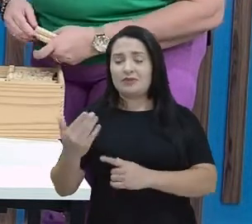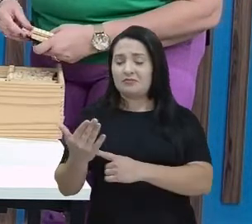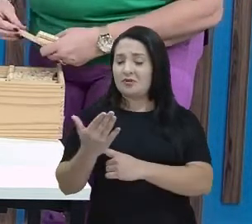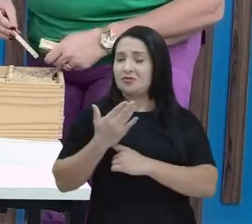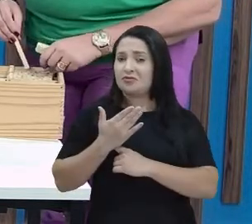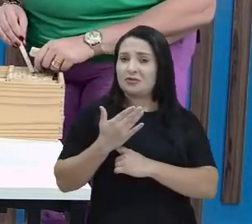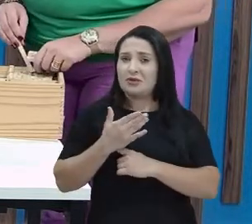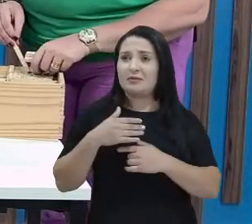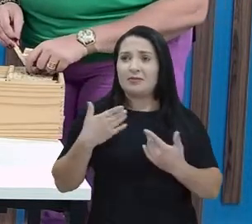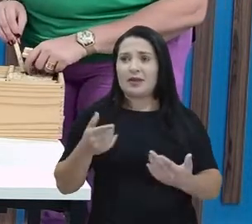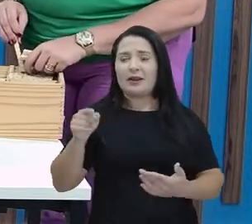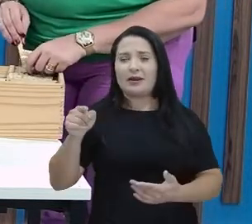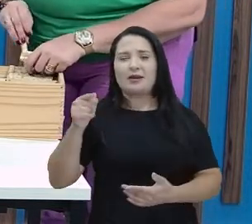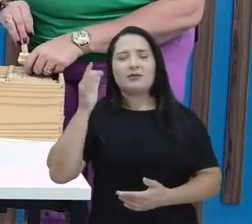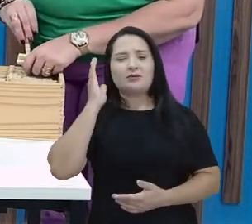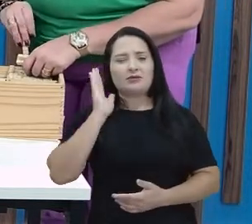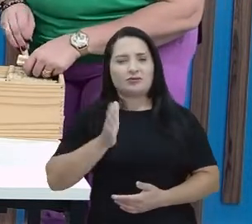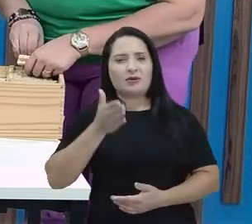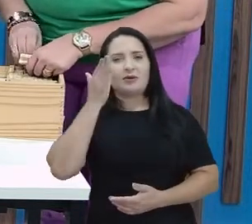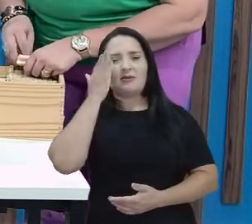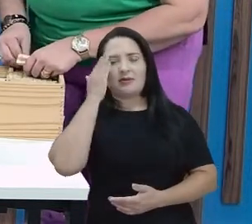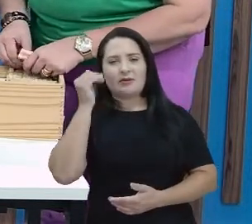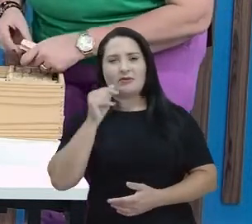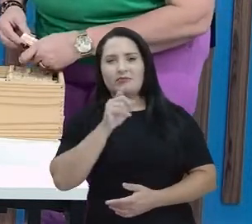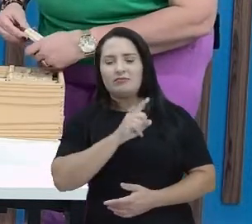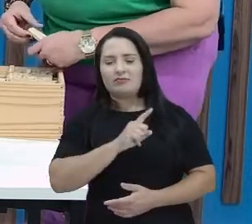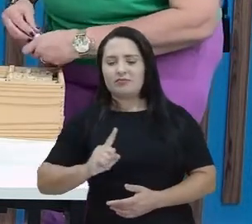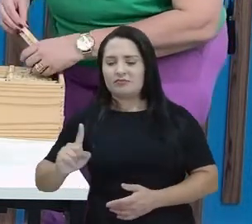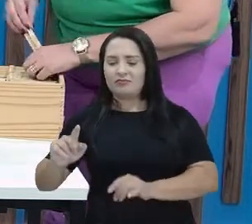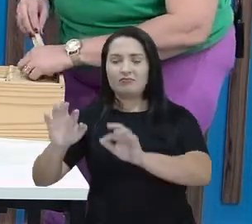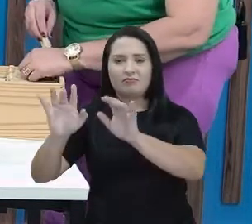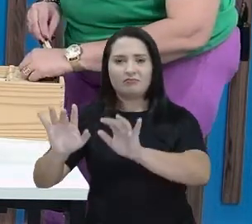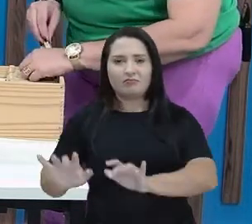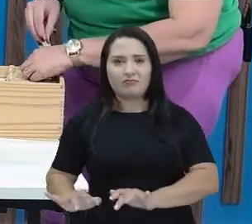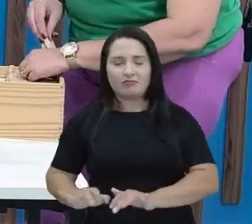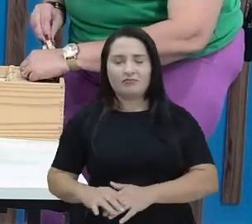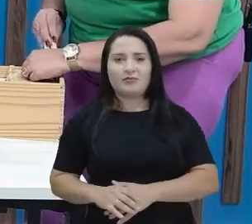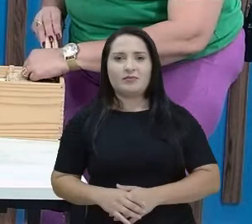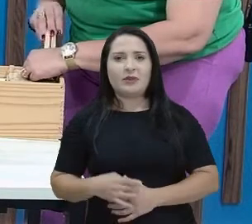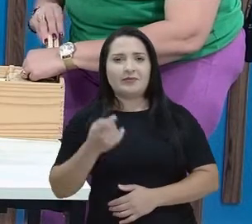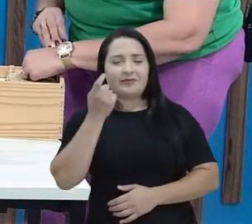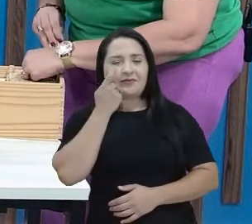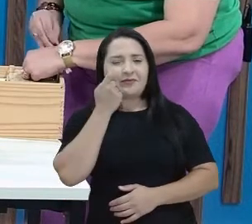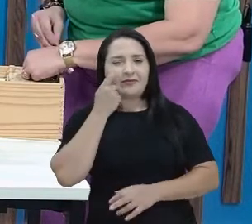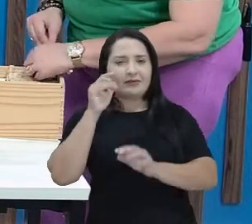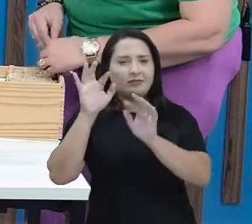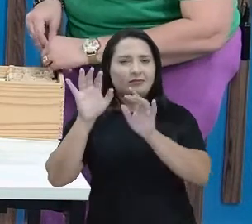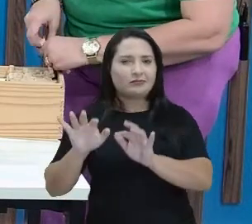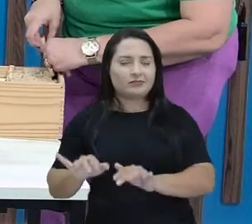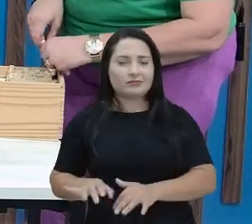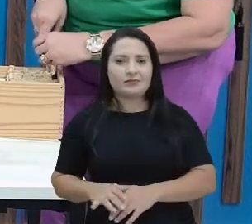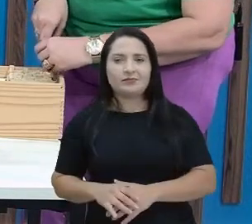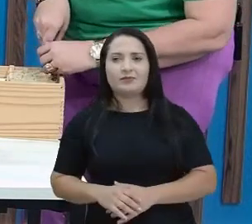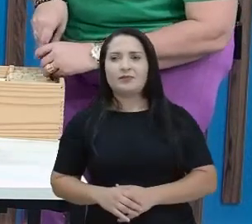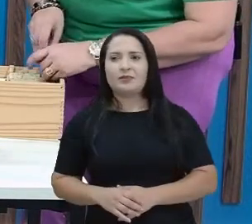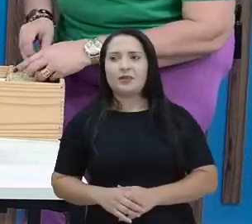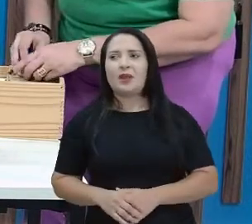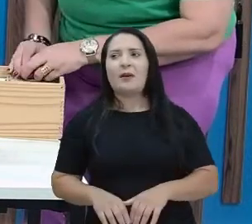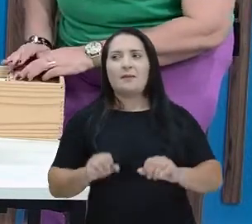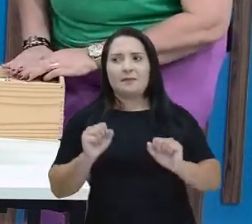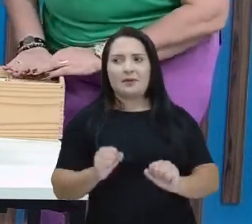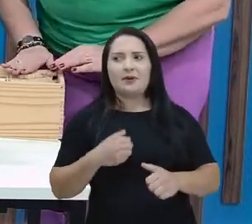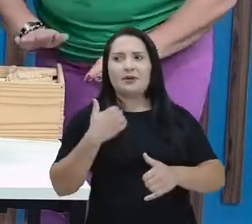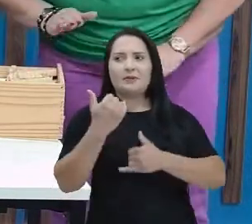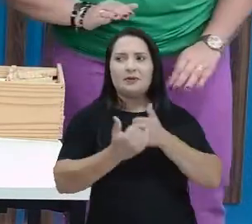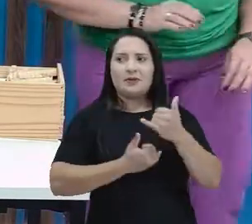ajudando, mas Esté, ela já está indo aí para o chat. Para verificar. Verificar o que E ela vocês... pode jogar com a gente.